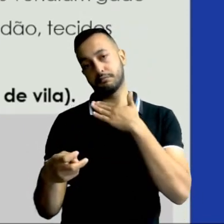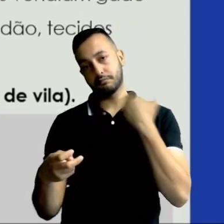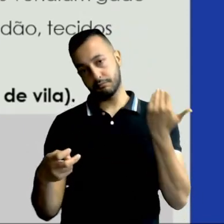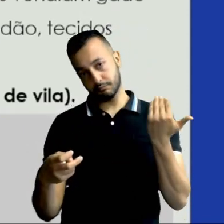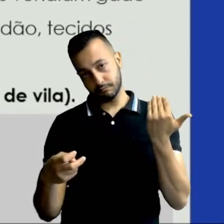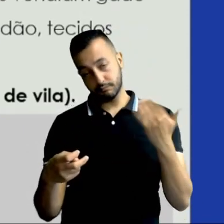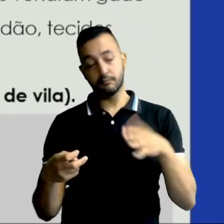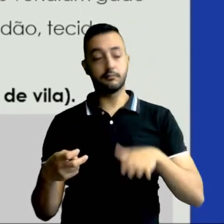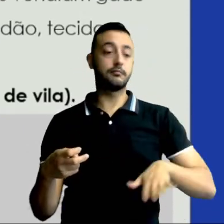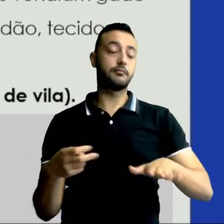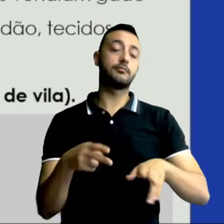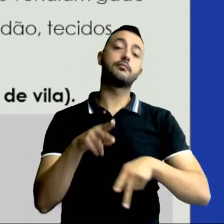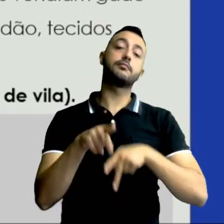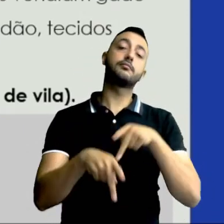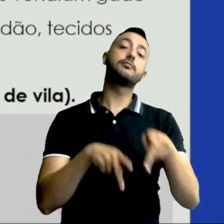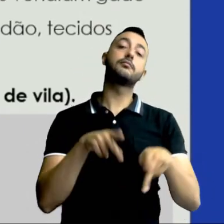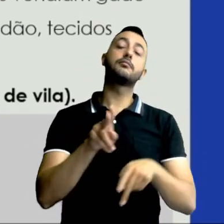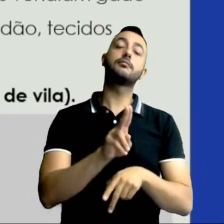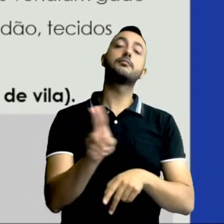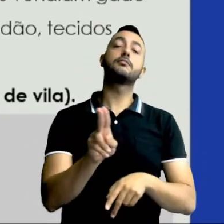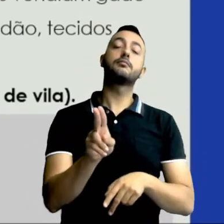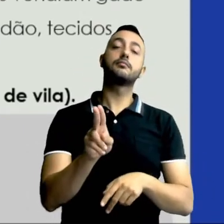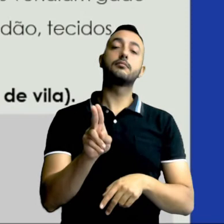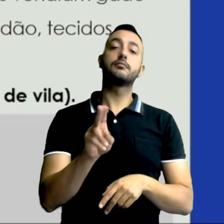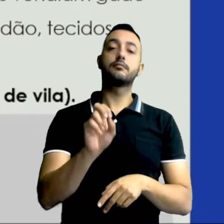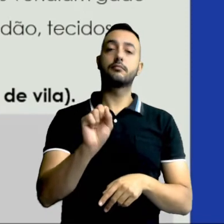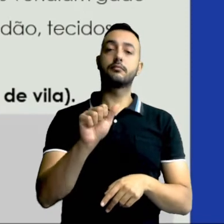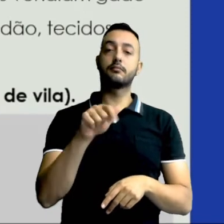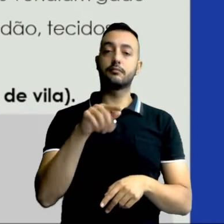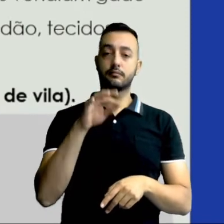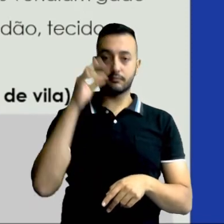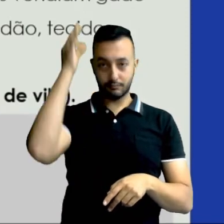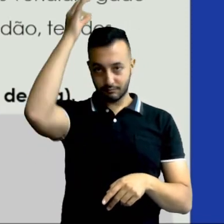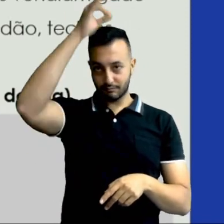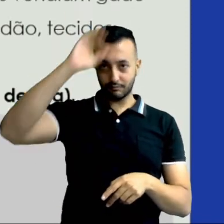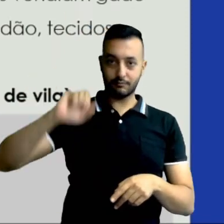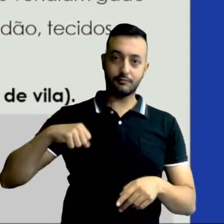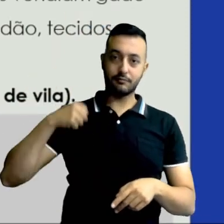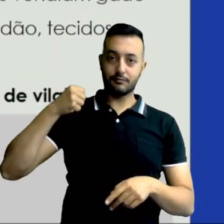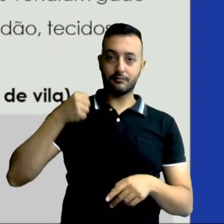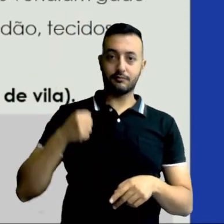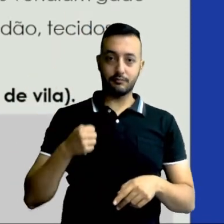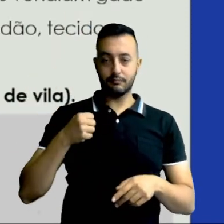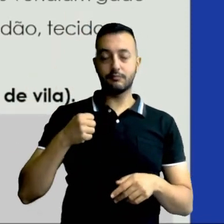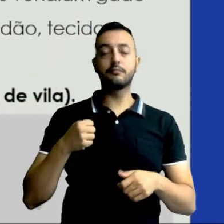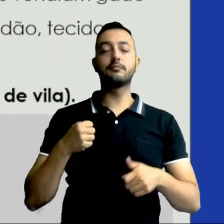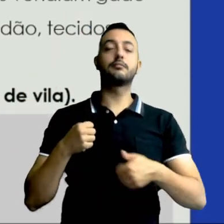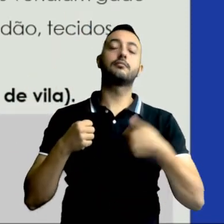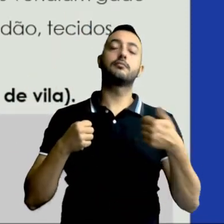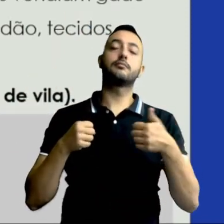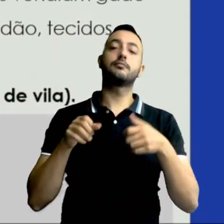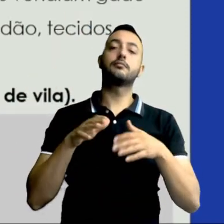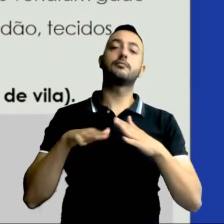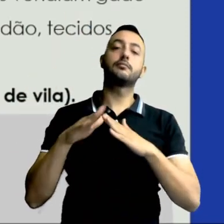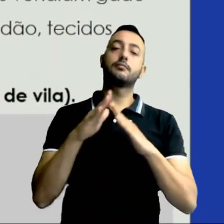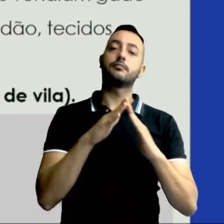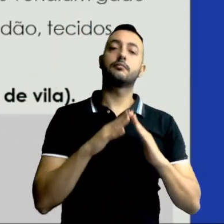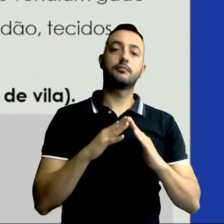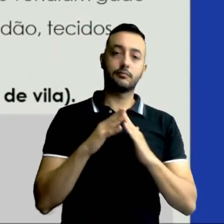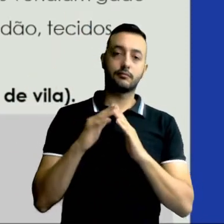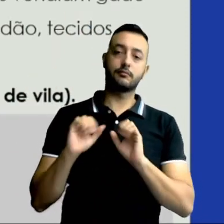povoado passou a ser conhecida oficialmente por Povoado de Santo Antão da Mata Tá certo os primeiros habitantes de nosso município